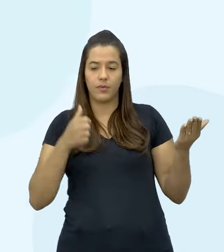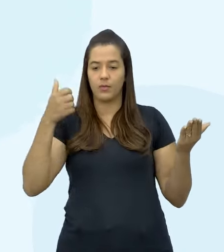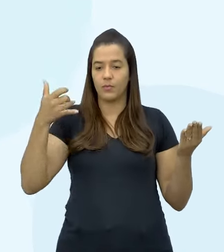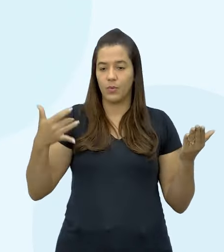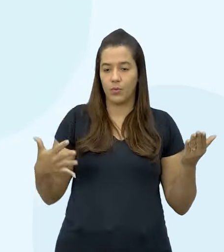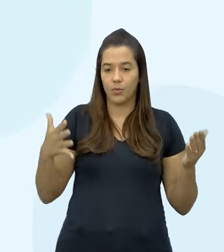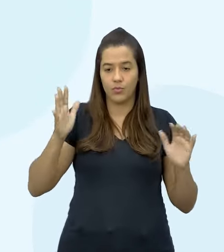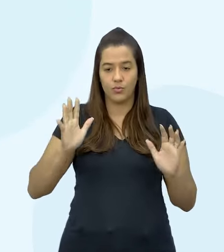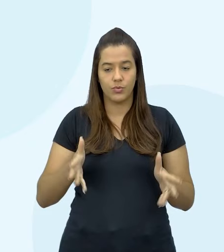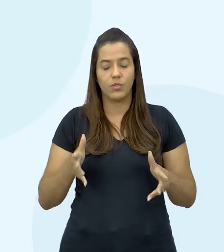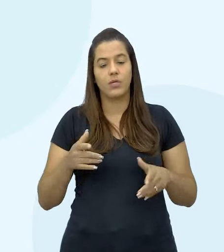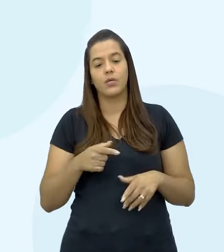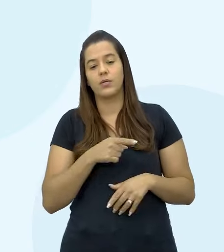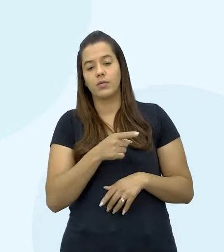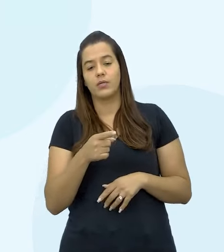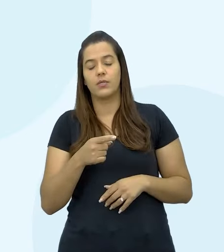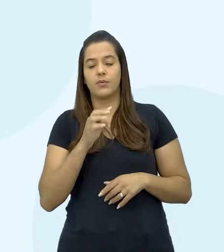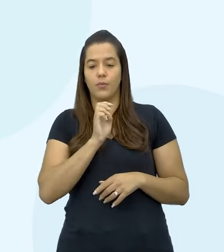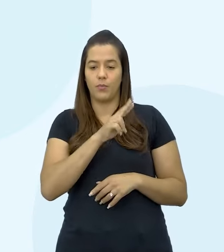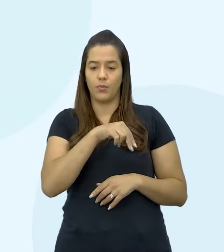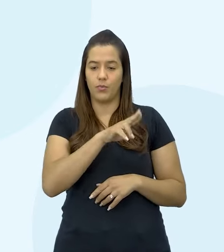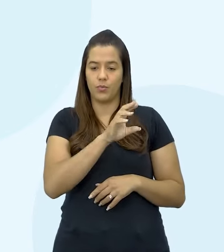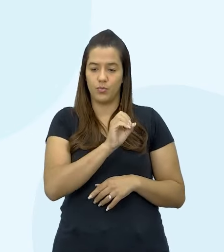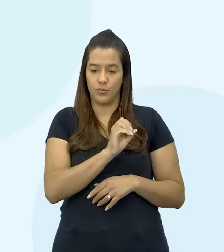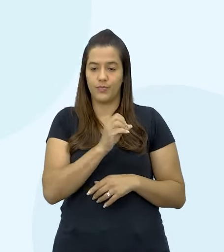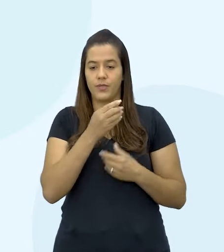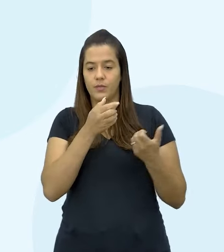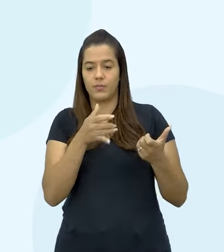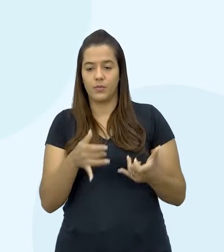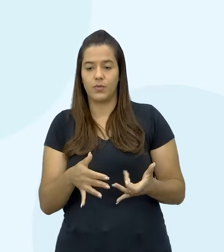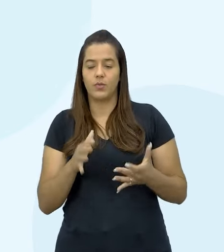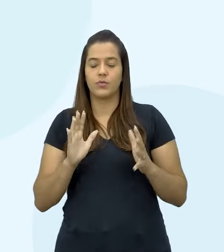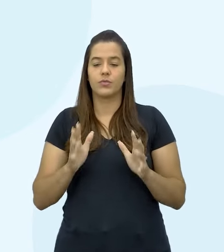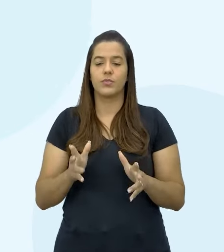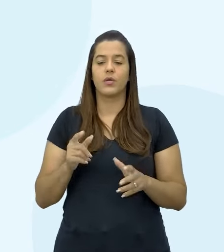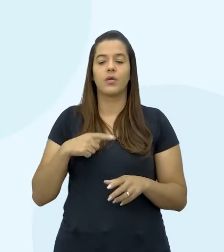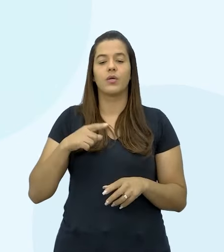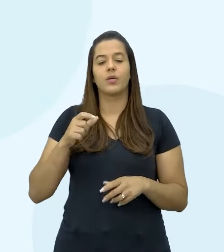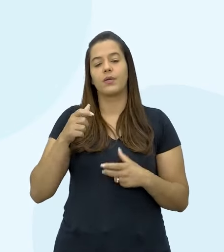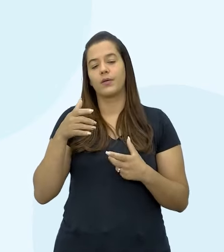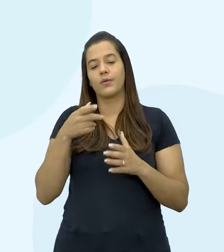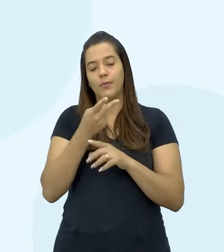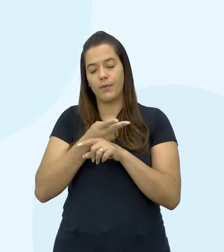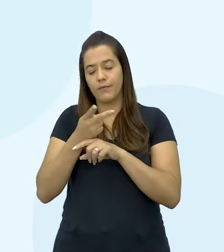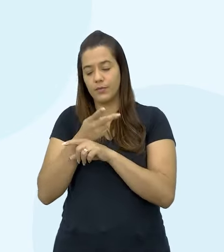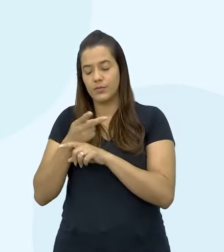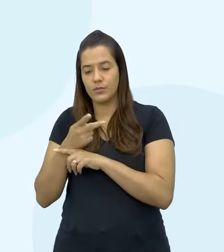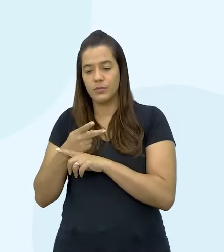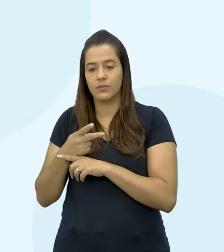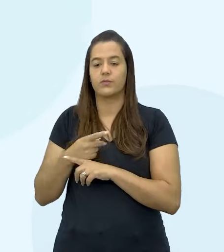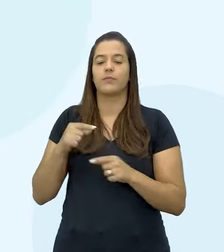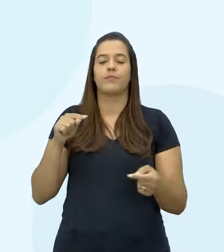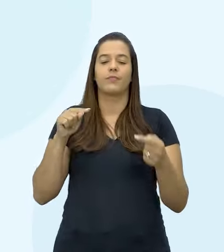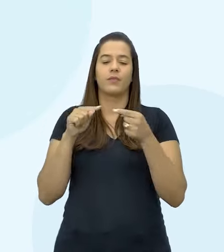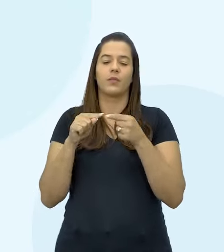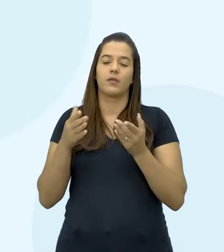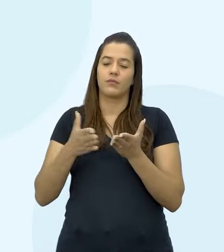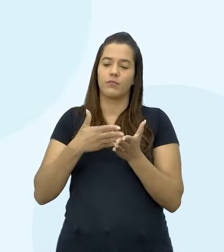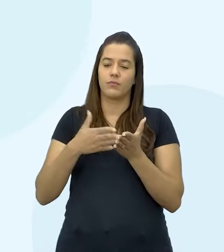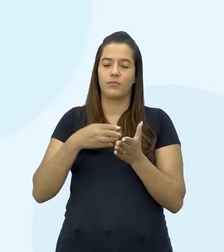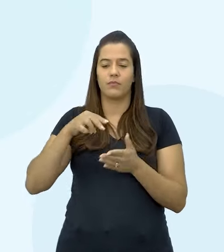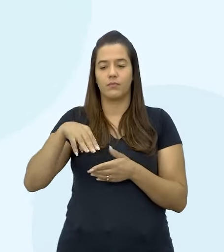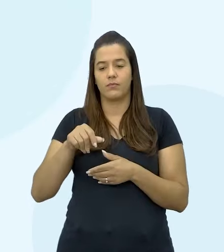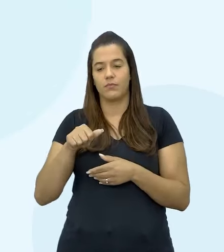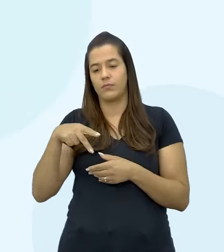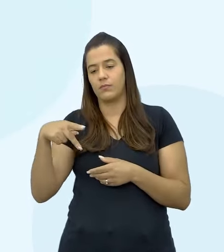né, e que a gente vai passar isso nessa primeira atividade especificamente sobre a questão da investigação científica, como está apontado no mapa, né, que